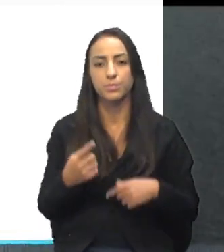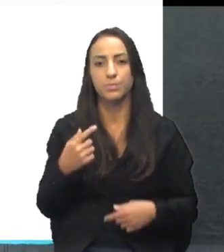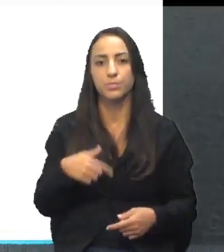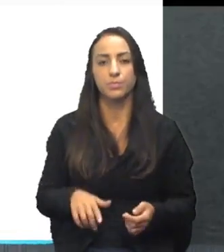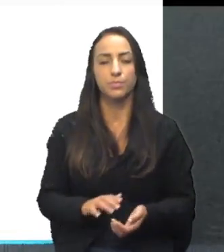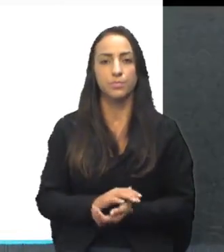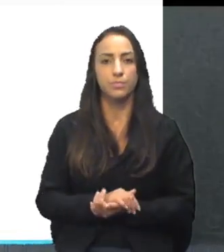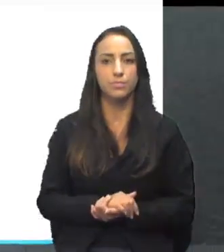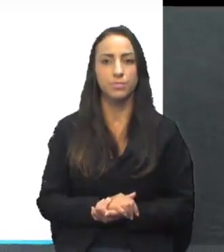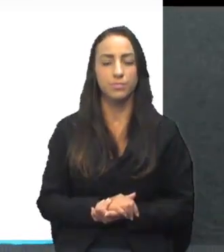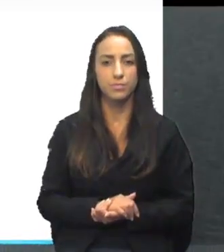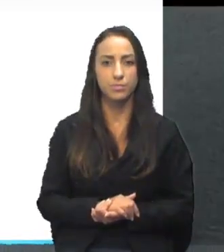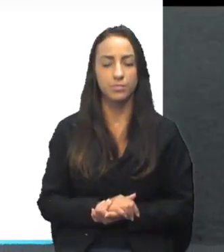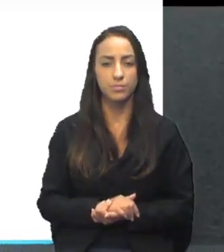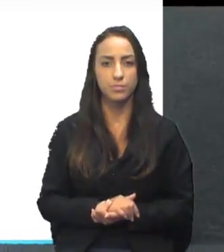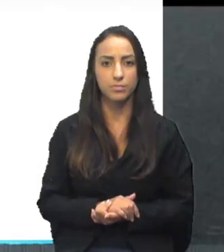sanguíneo